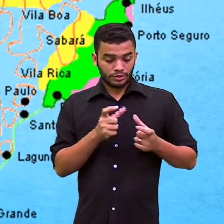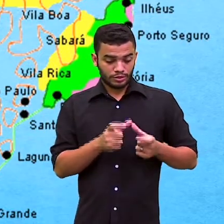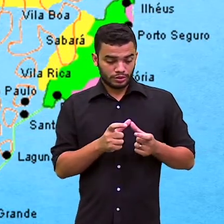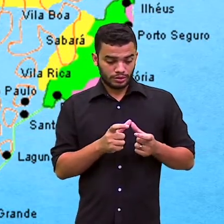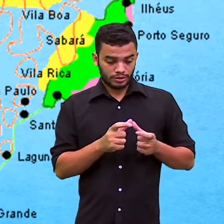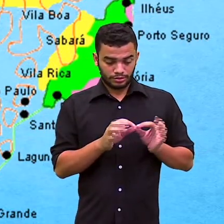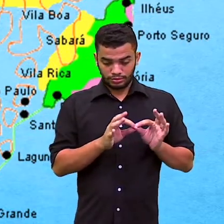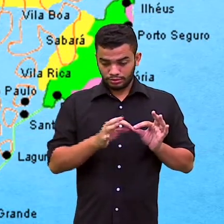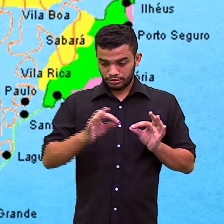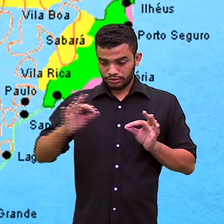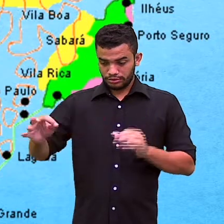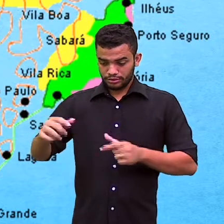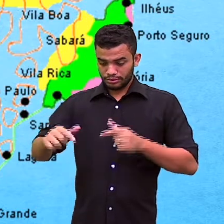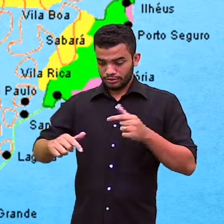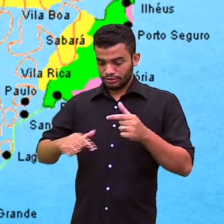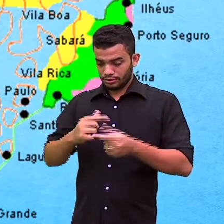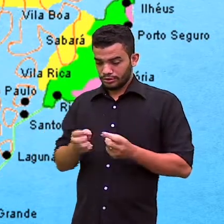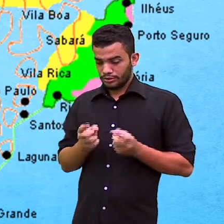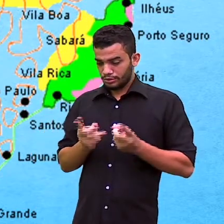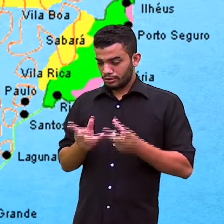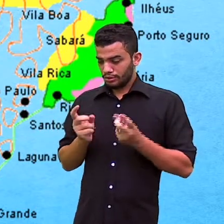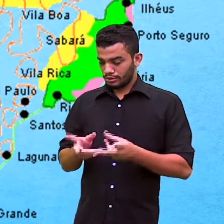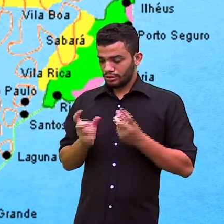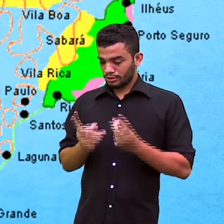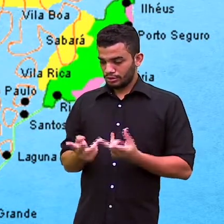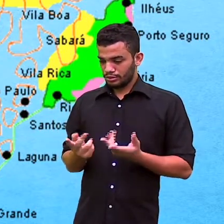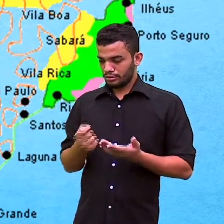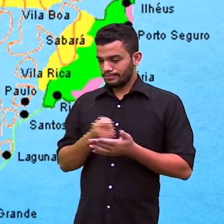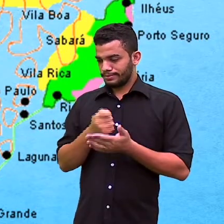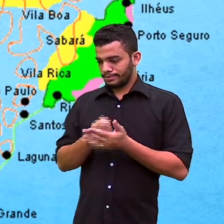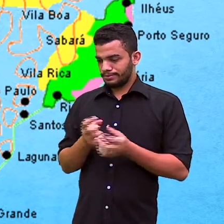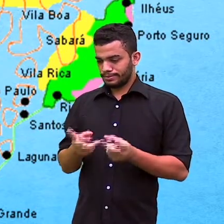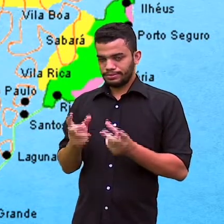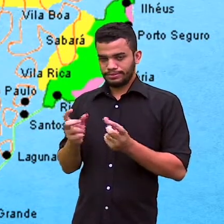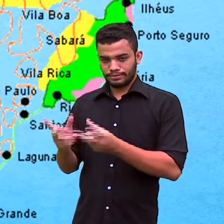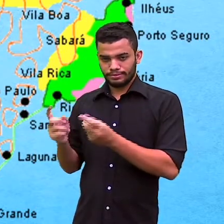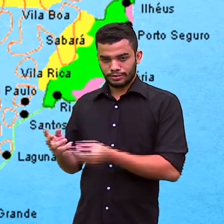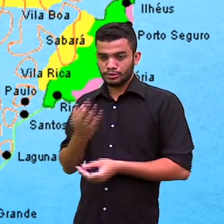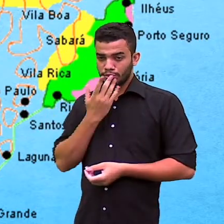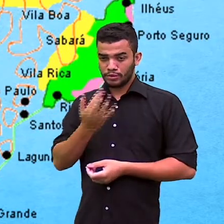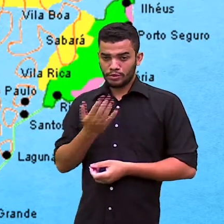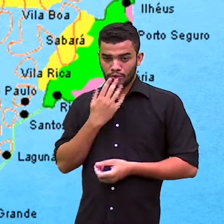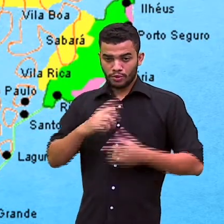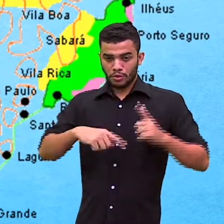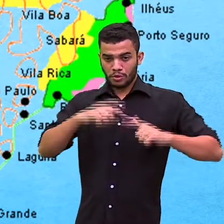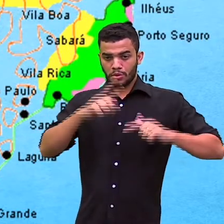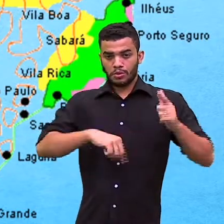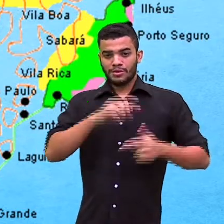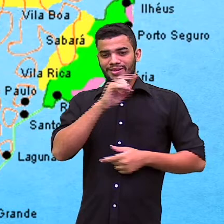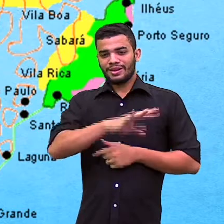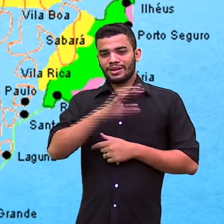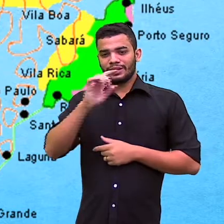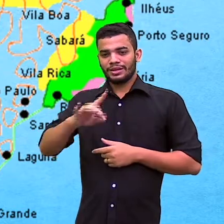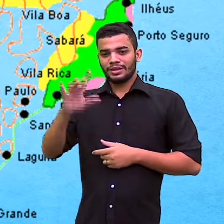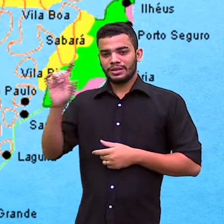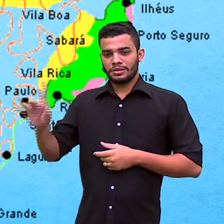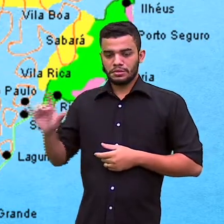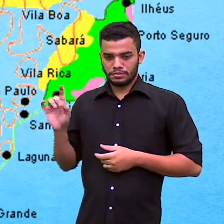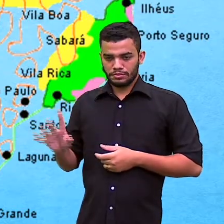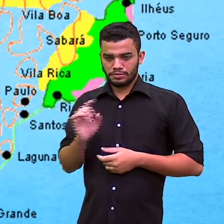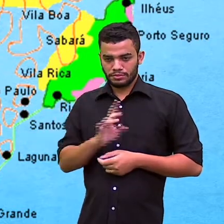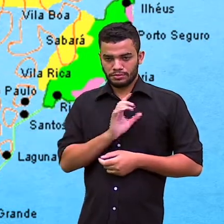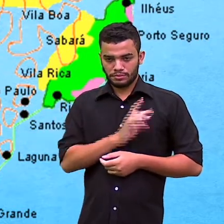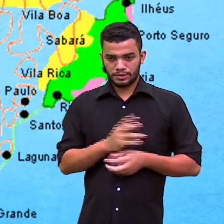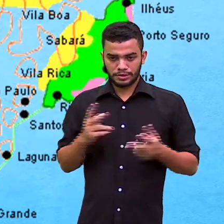observar que está demarcado aí por cores o produto de cada região. Eu vou só citar quais são